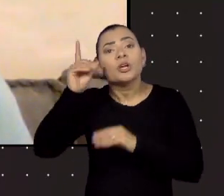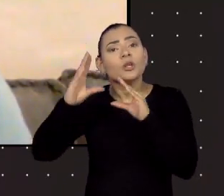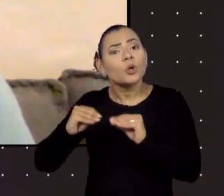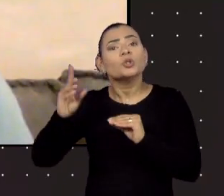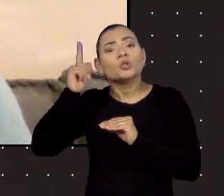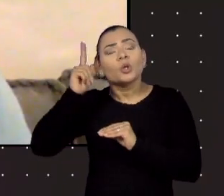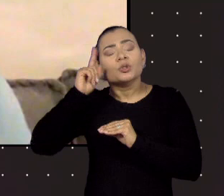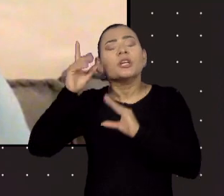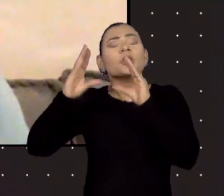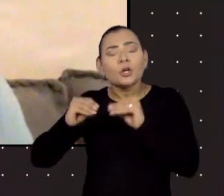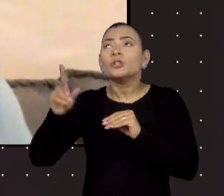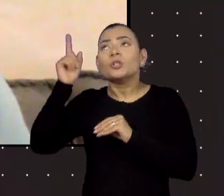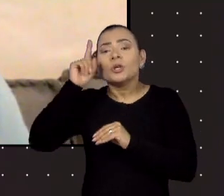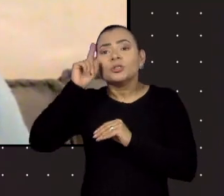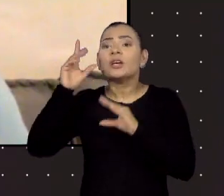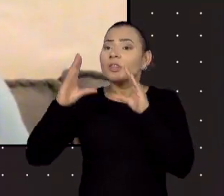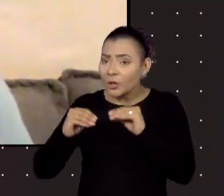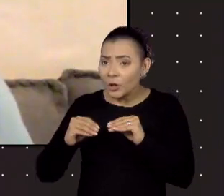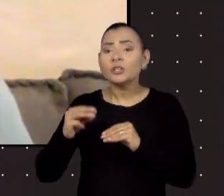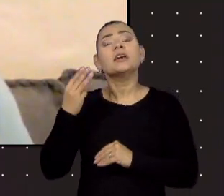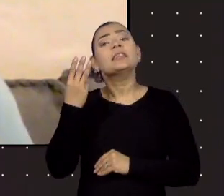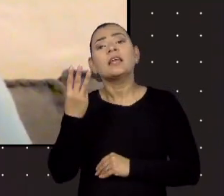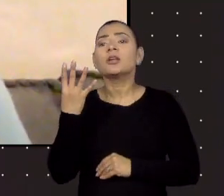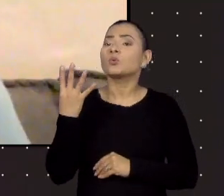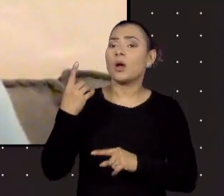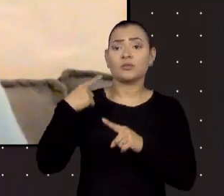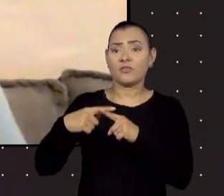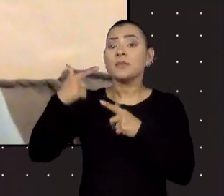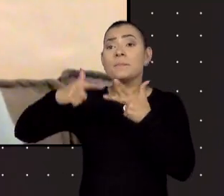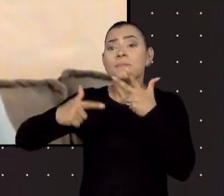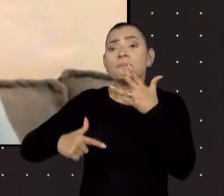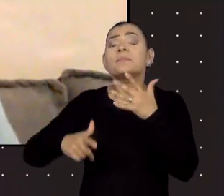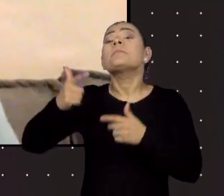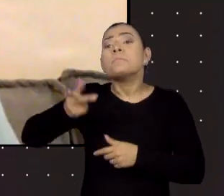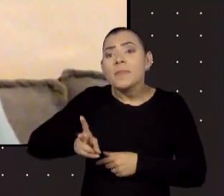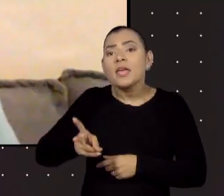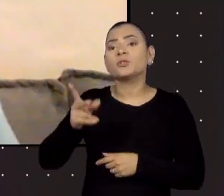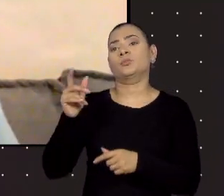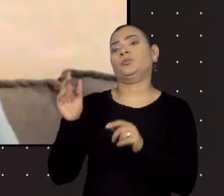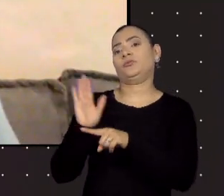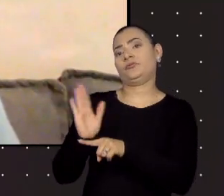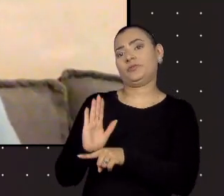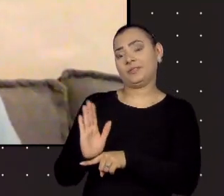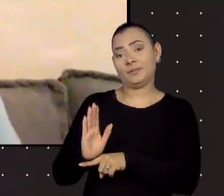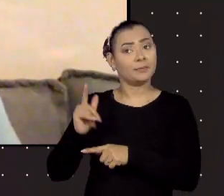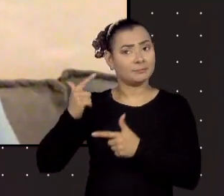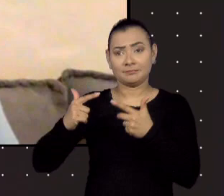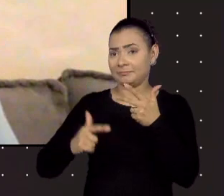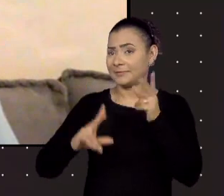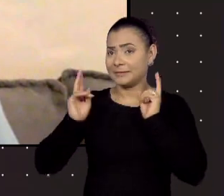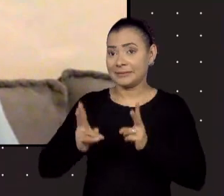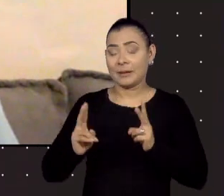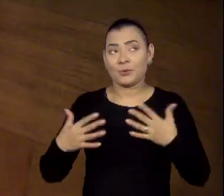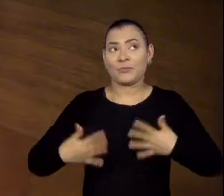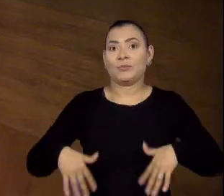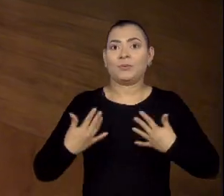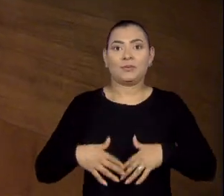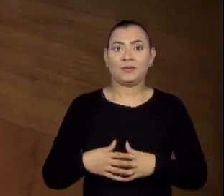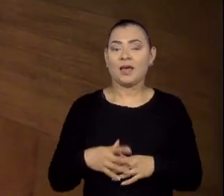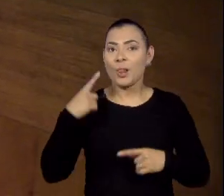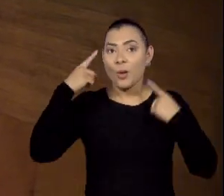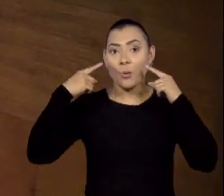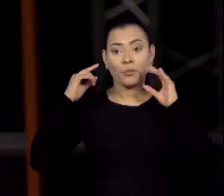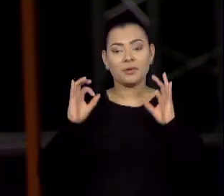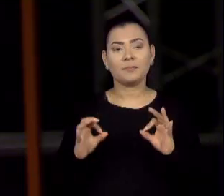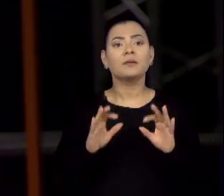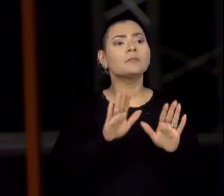todas. Via o filme 3, 4 vezes. E aí a loucura era maior. E o que